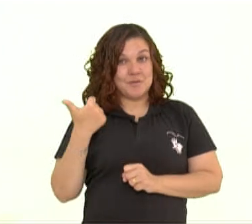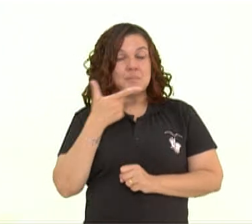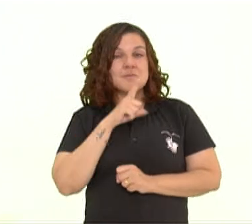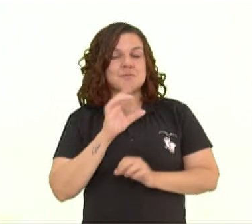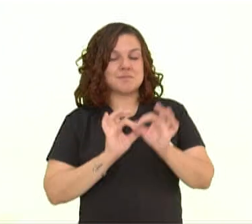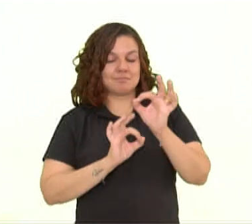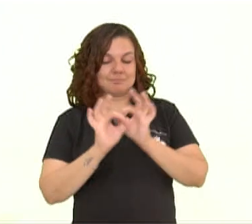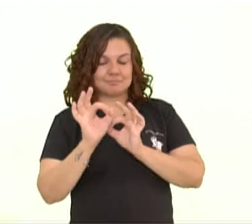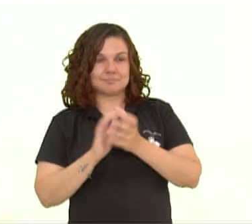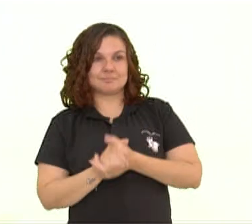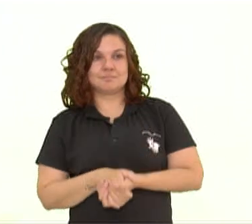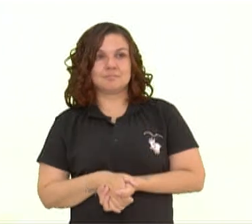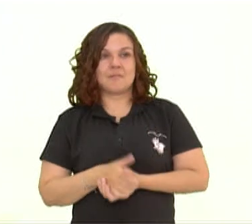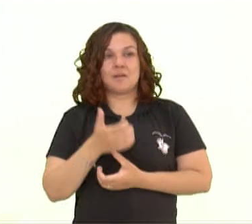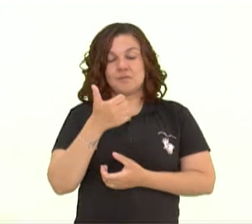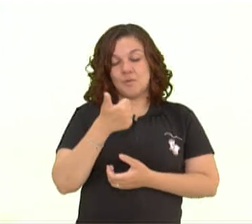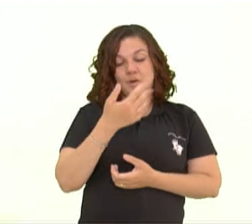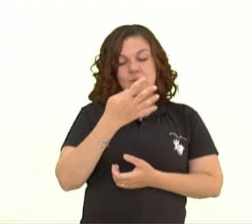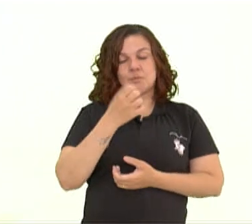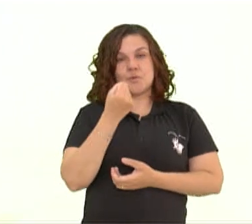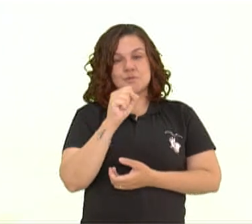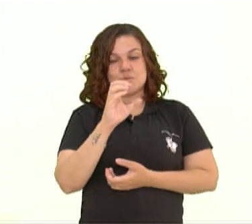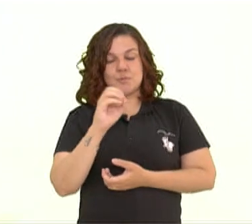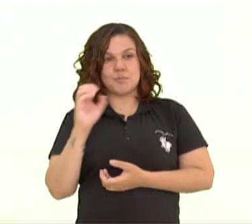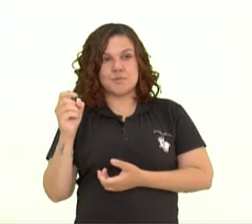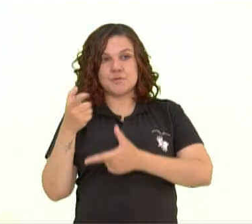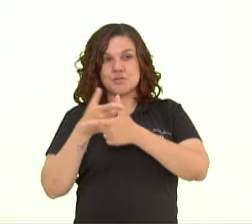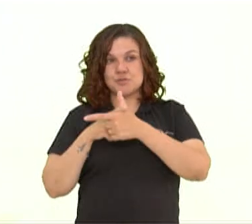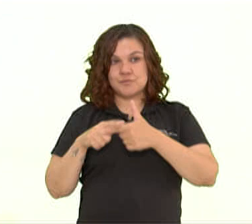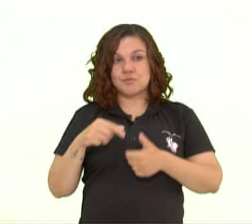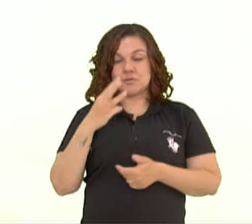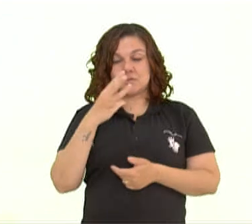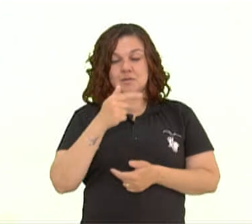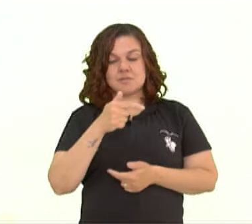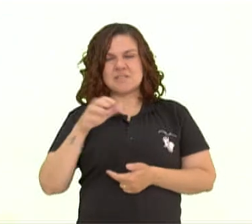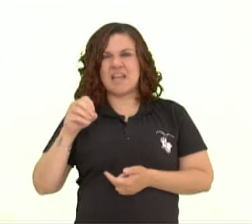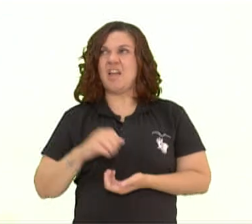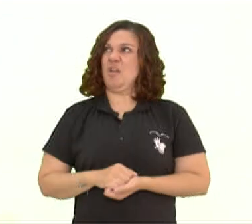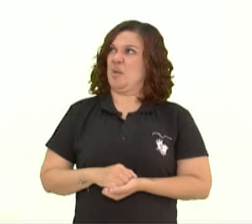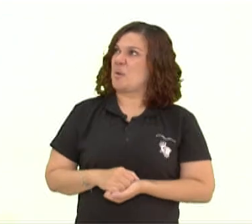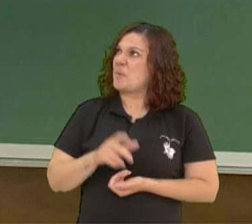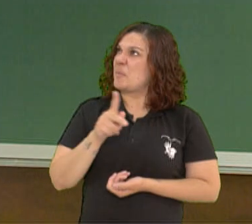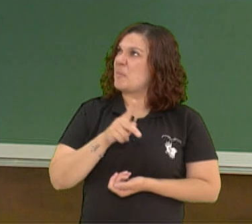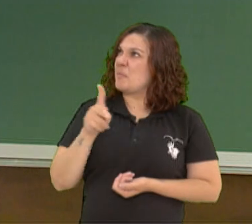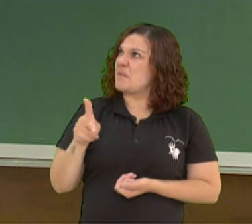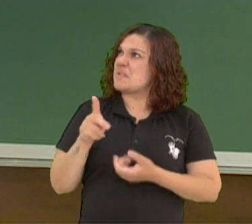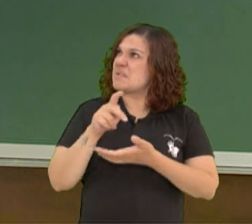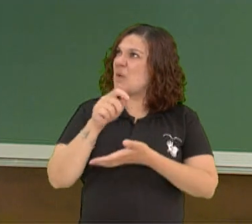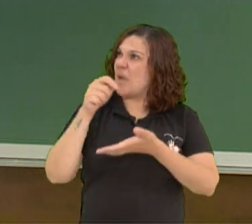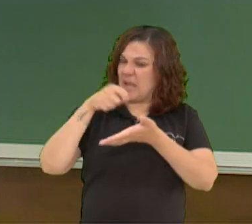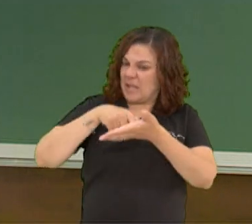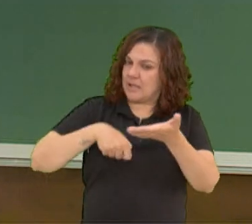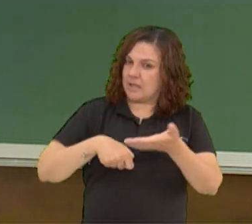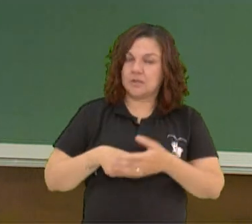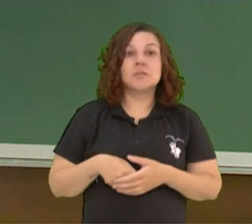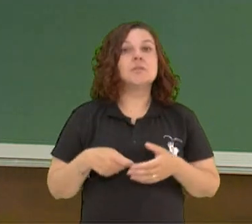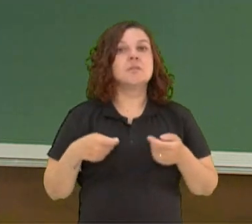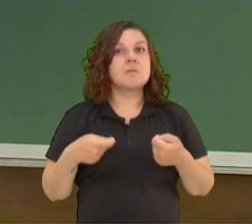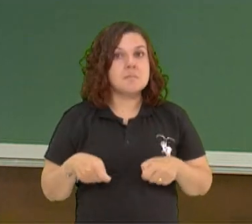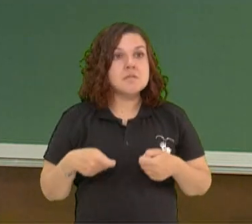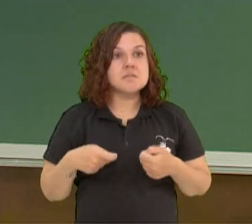poder dar certo. Então, ficou 14.800 por 33.700. Professora, fazer essa conta na mão? Não